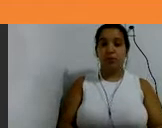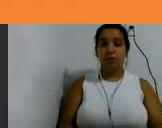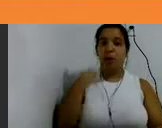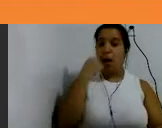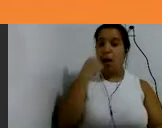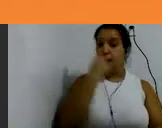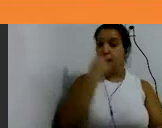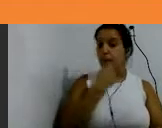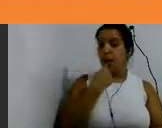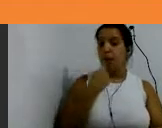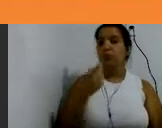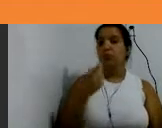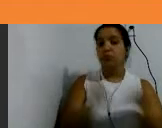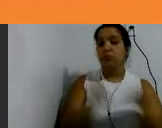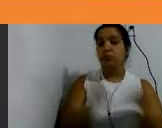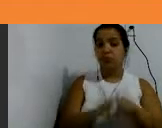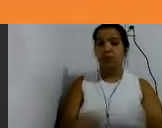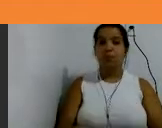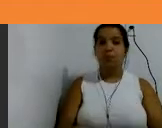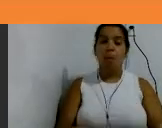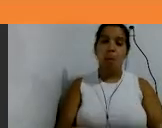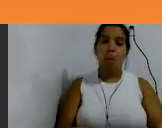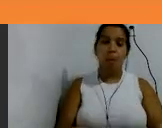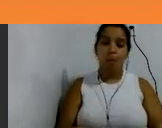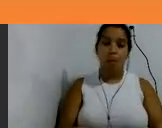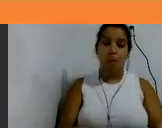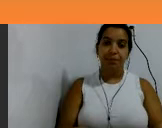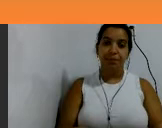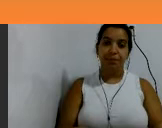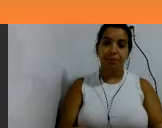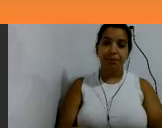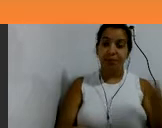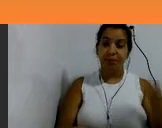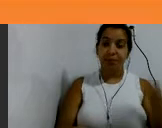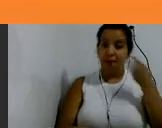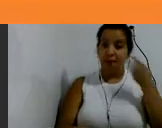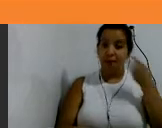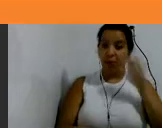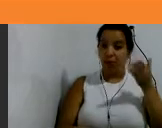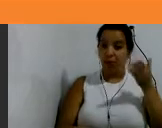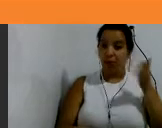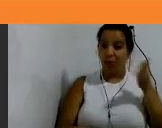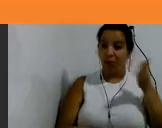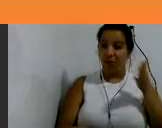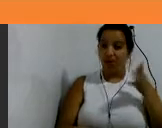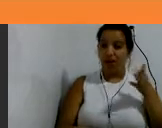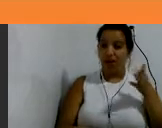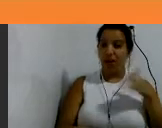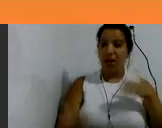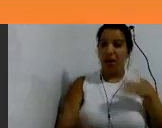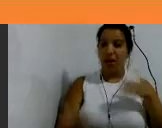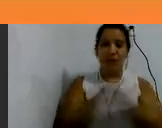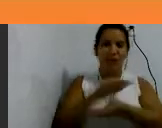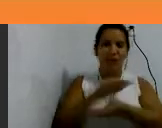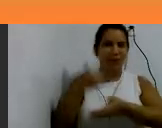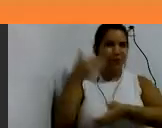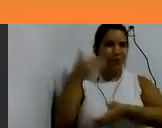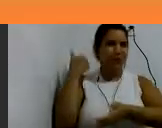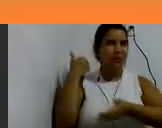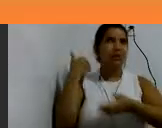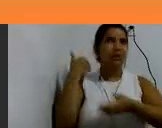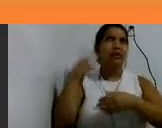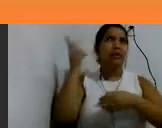ou lesada da boca. Então aqui, eu não sei se vocês já ouviram falar, a gente teve uma transmissão de Chagas, se não me engano, foi em